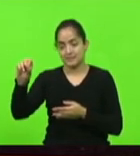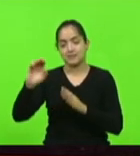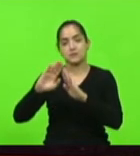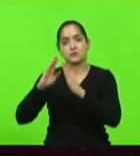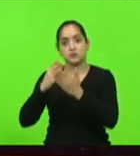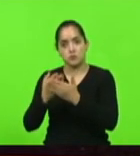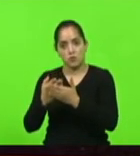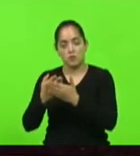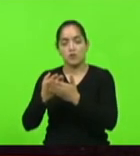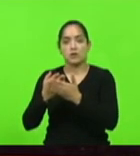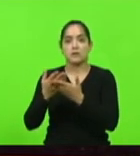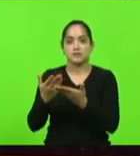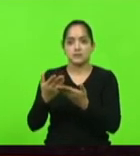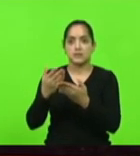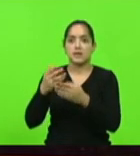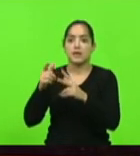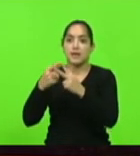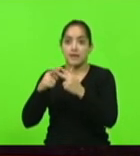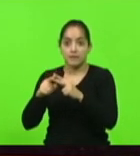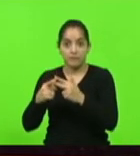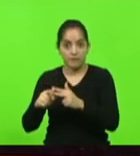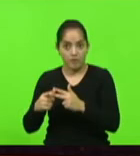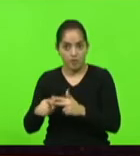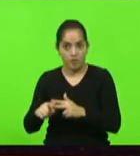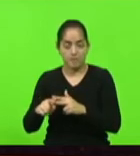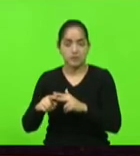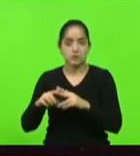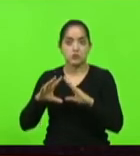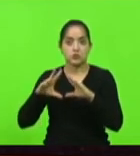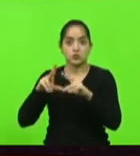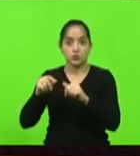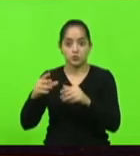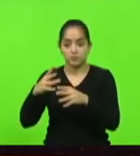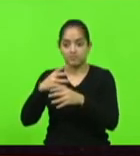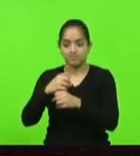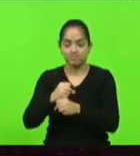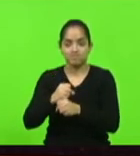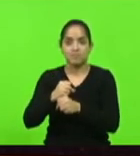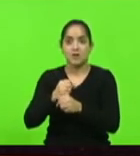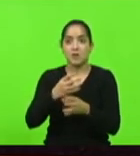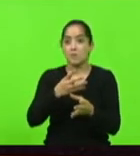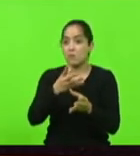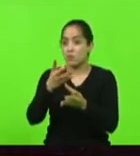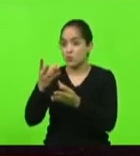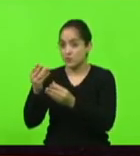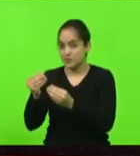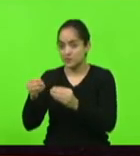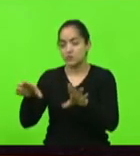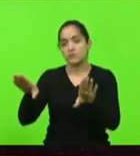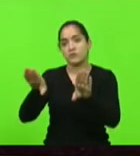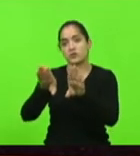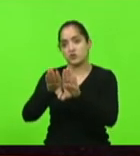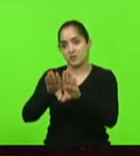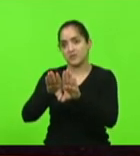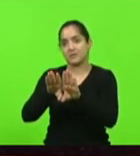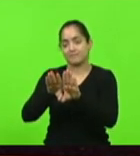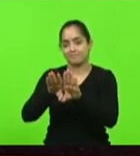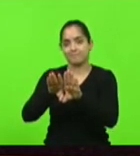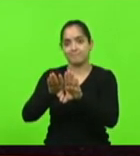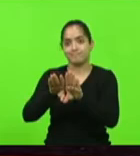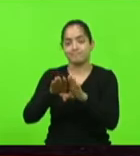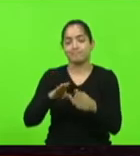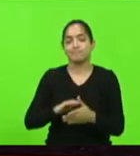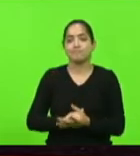restauração, a reforma de 500 escolas, muitas delas interditadas, muitas delas